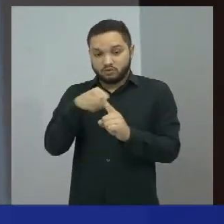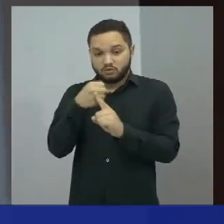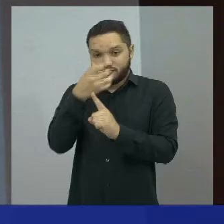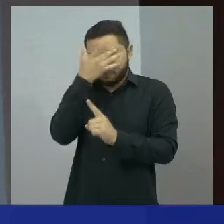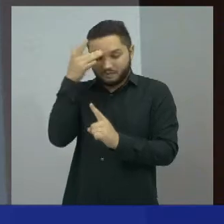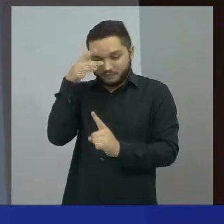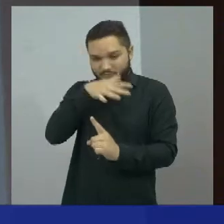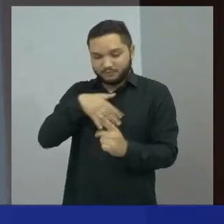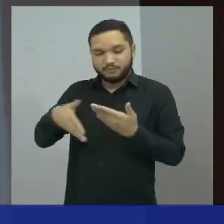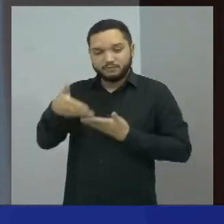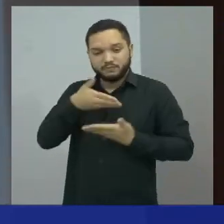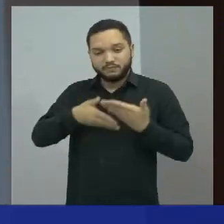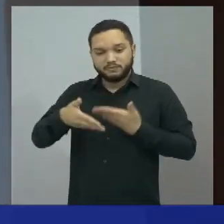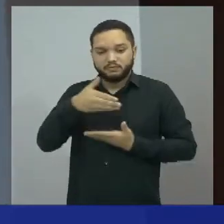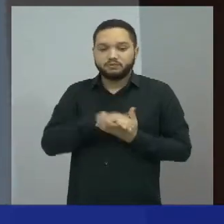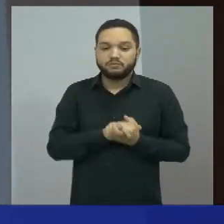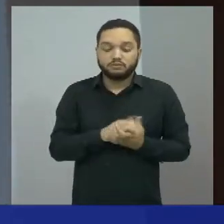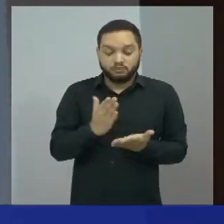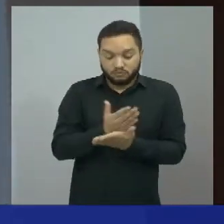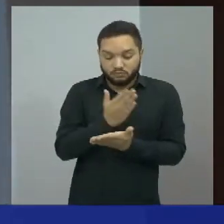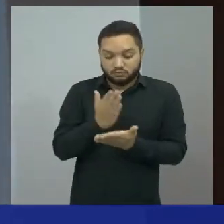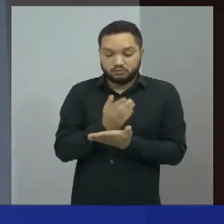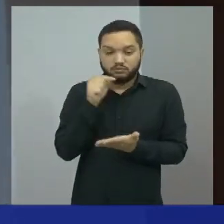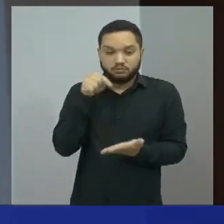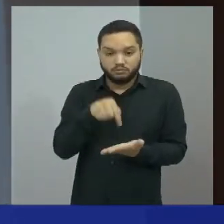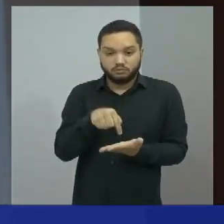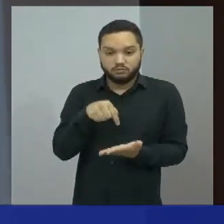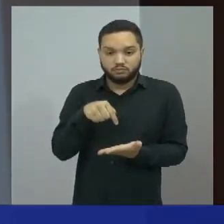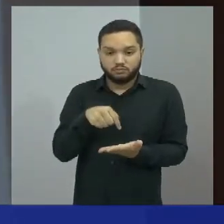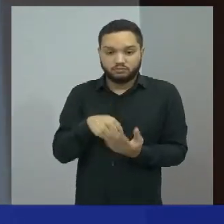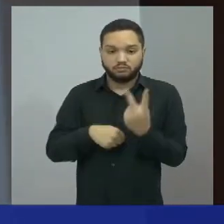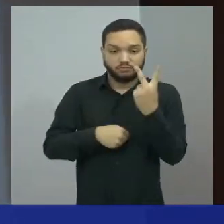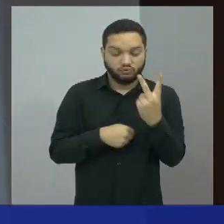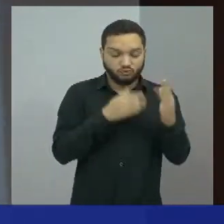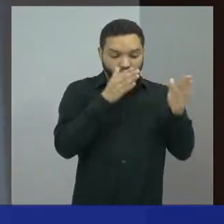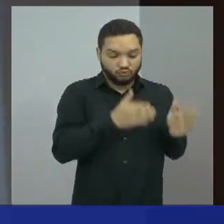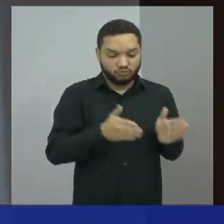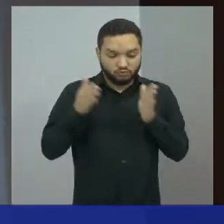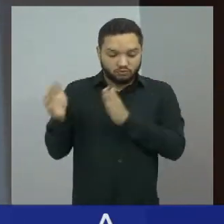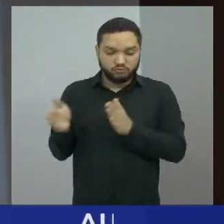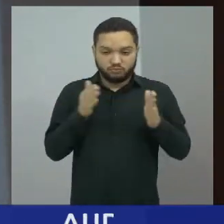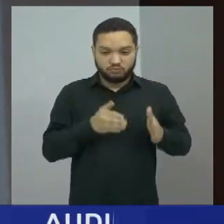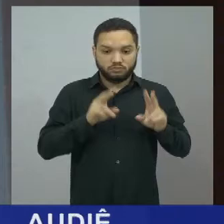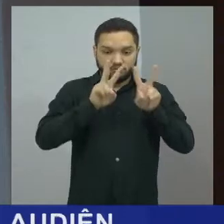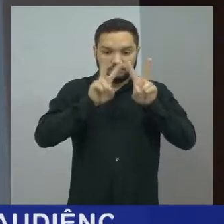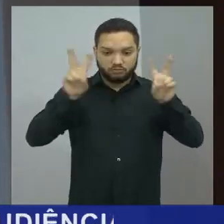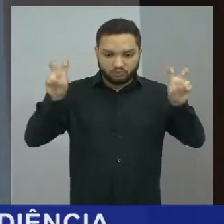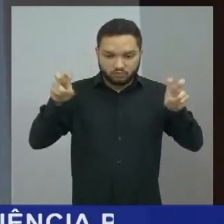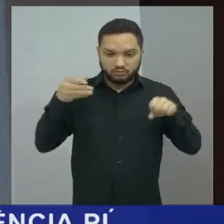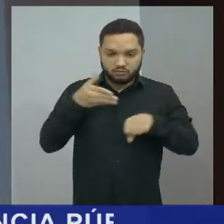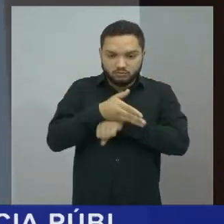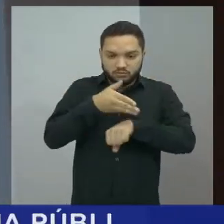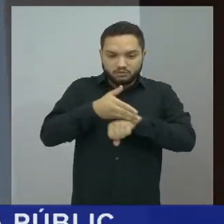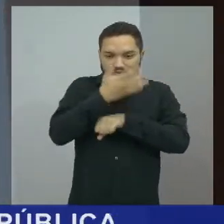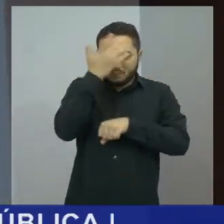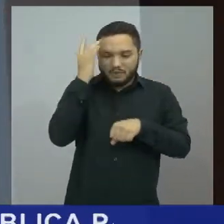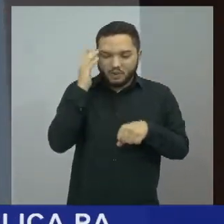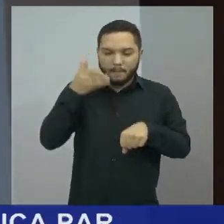sociedade. E nós temos nesse livro duas partes, que é uma sobre a participação